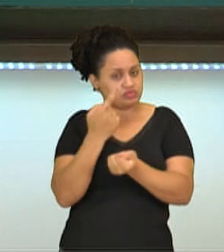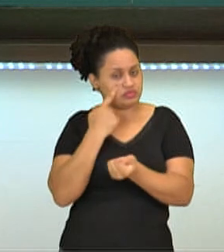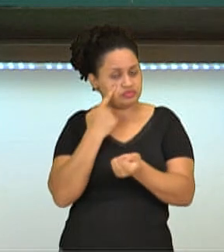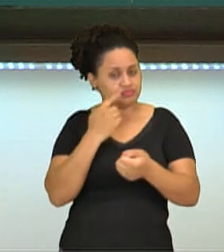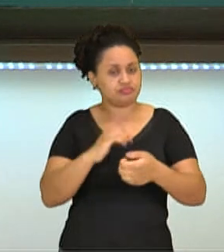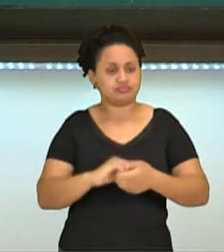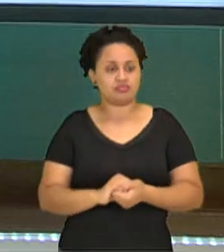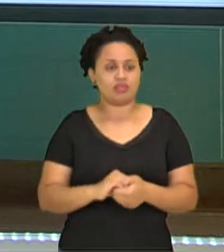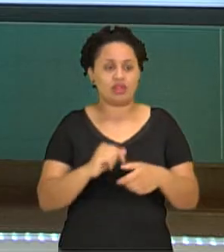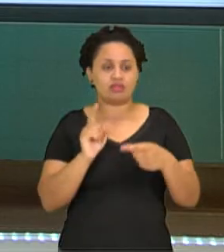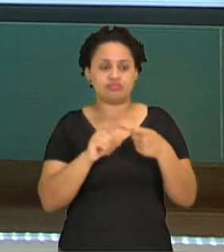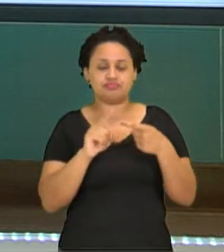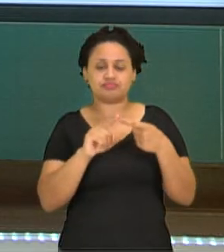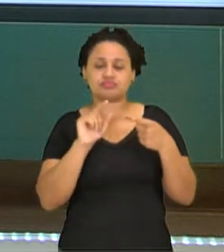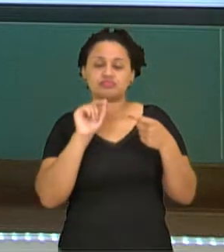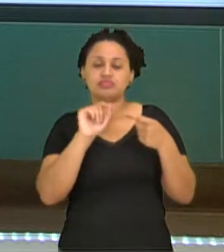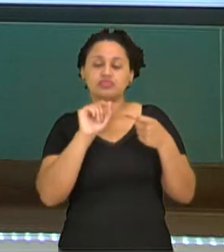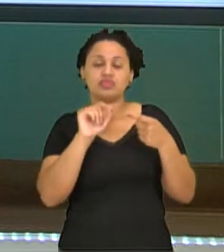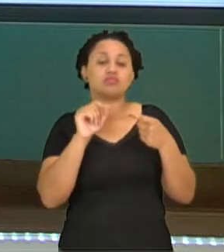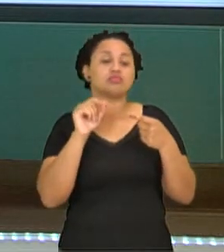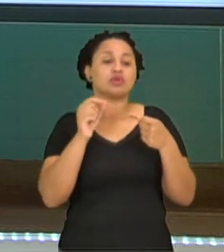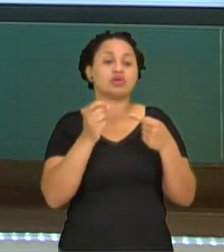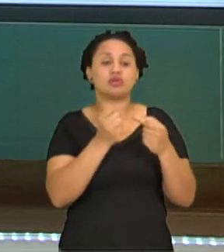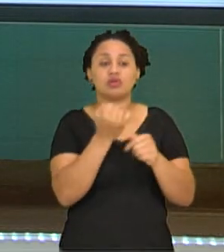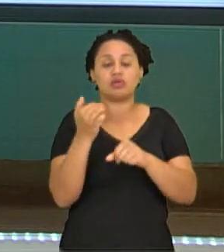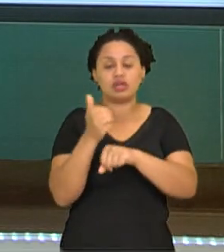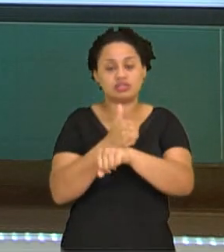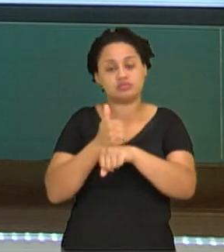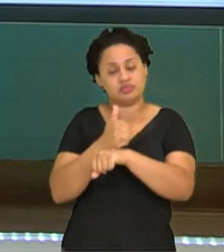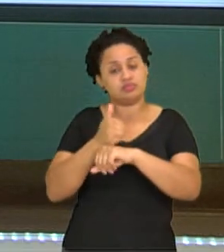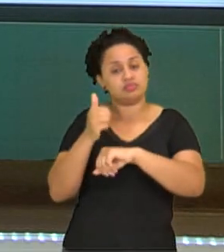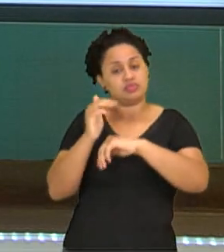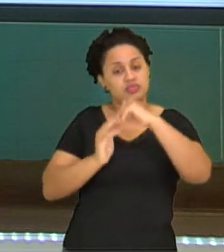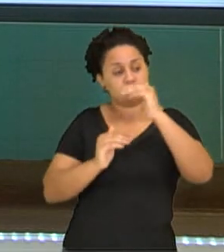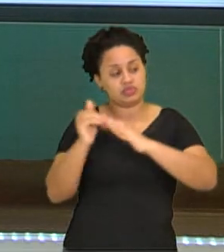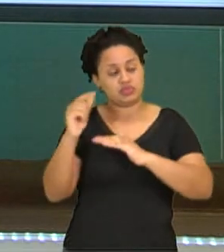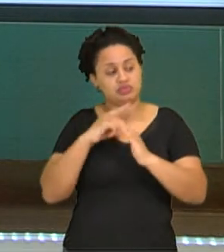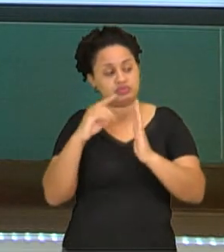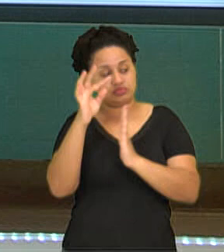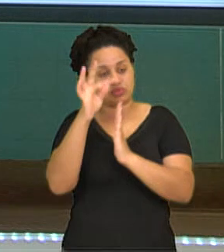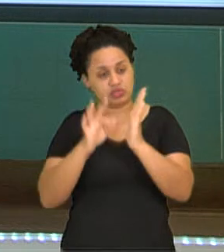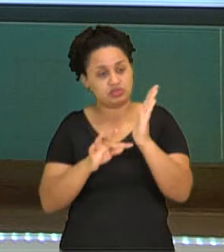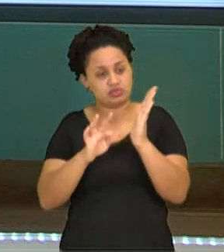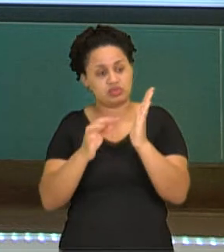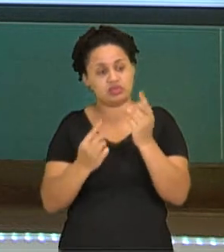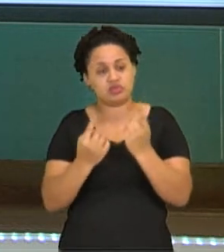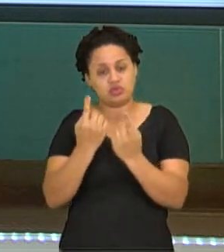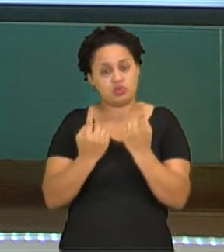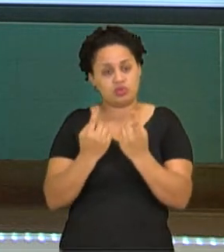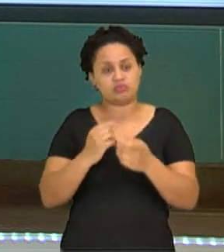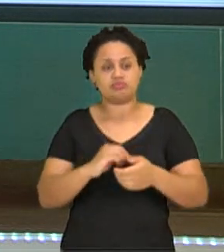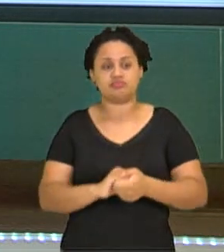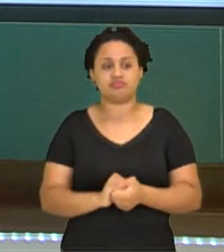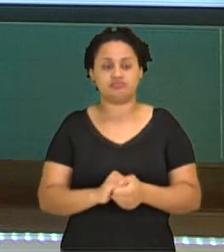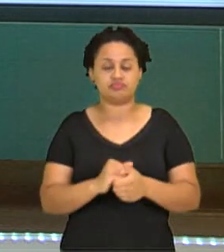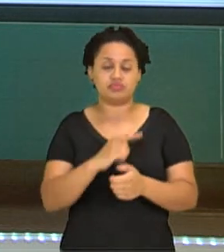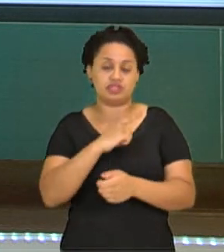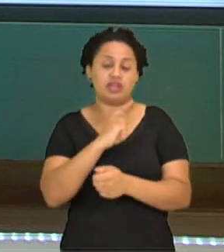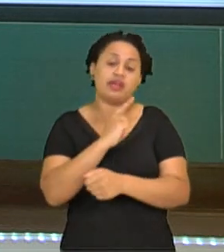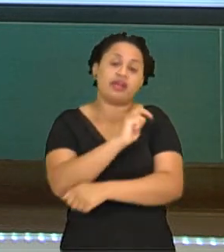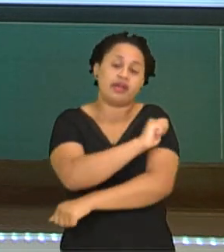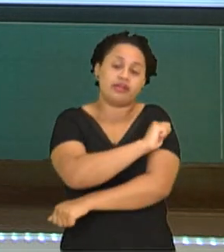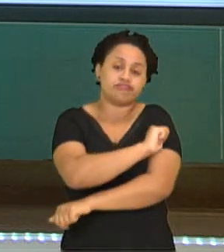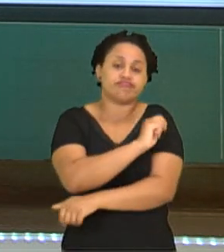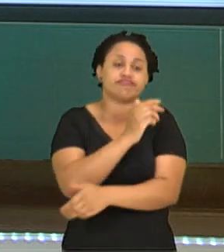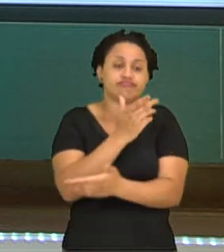What occupations are there in the text? Quais eram as profissões que nós tínhamos no texto?